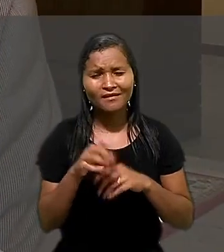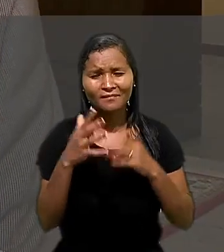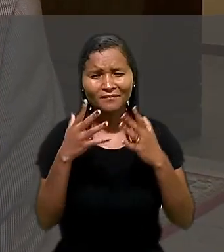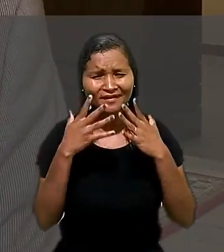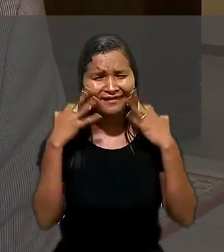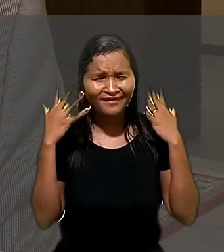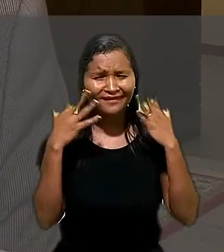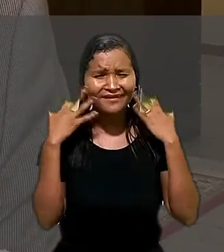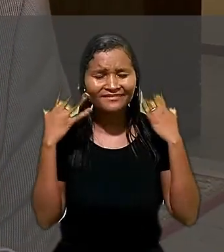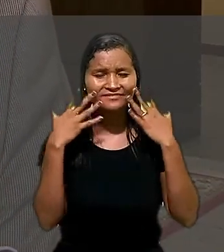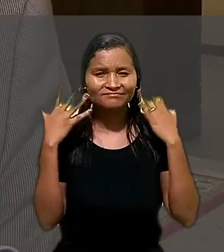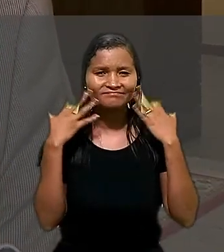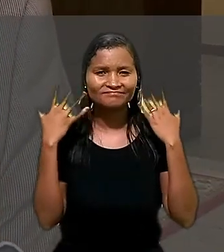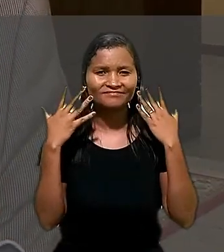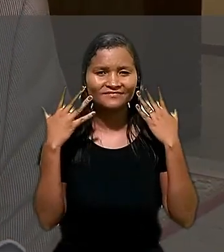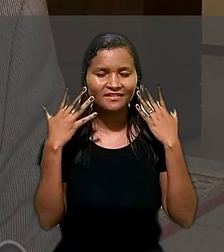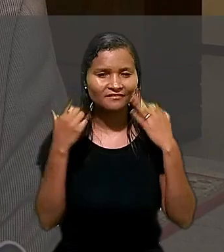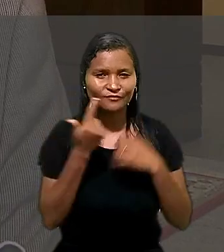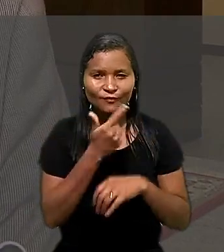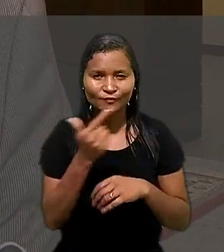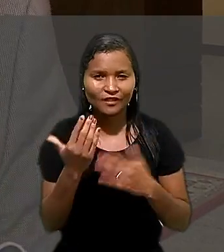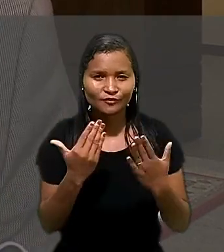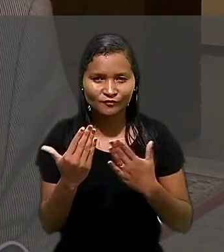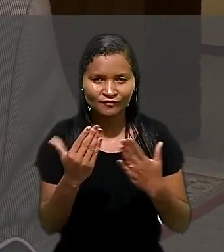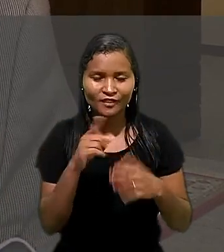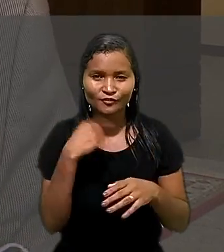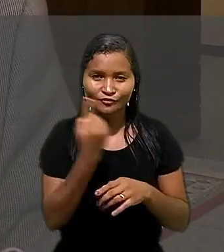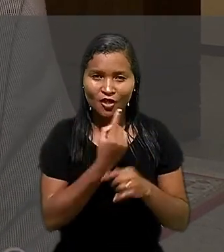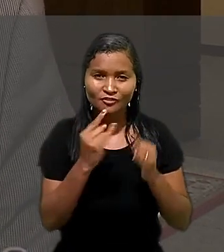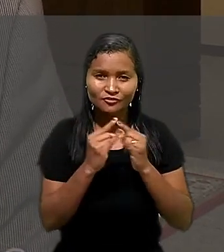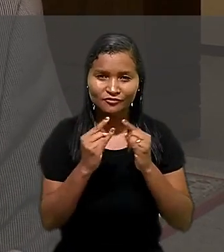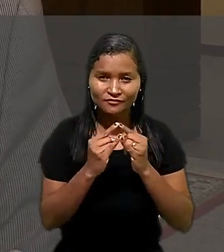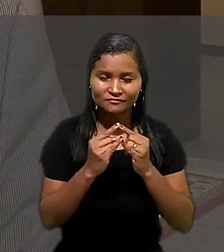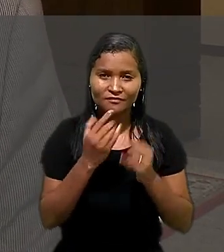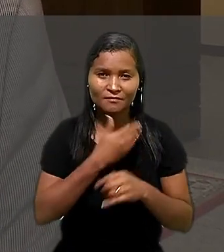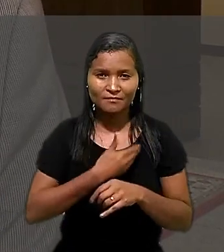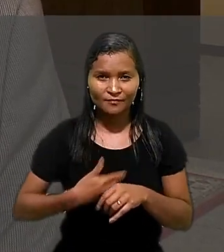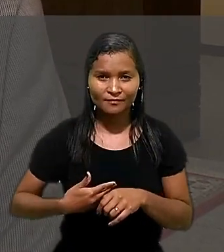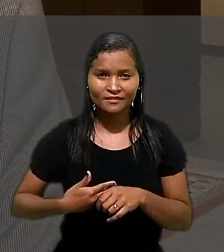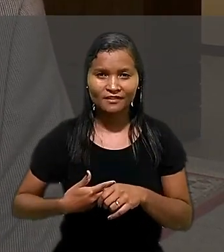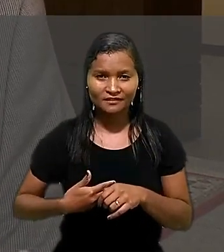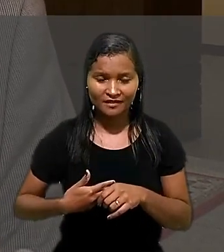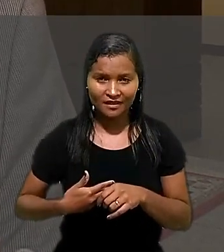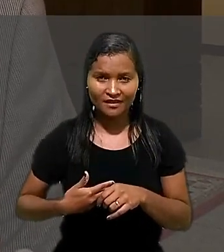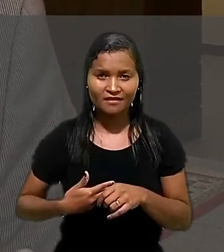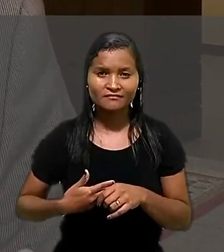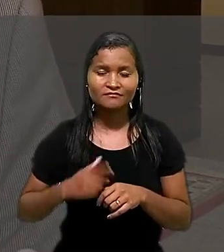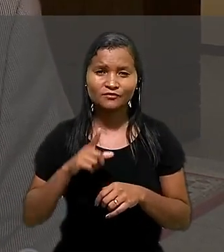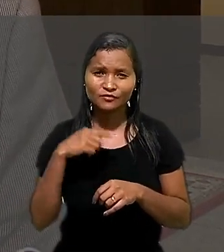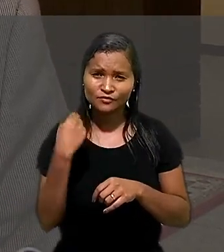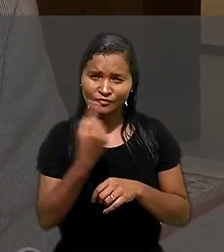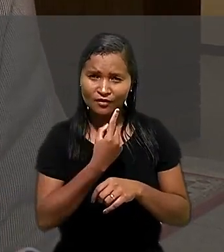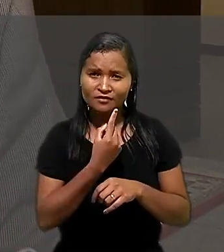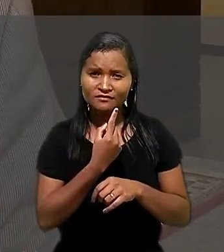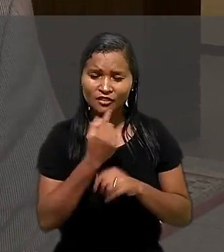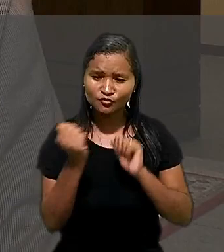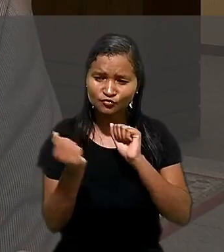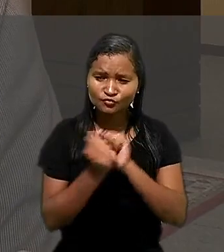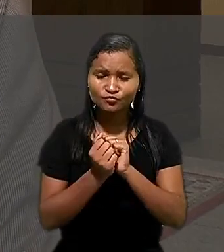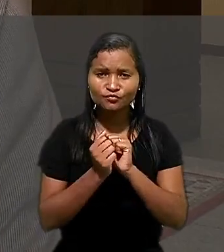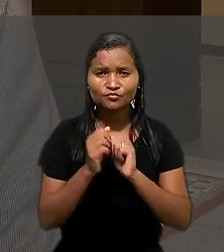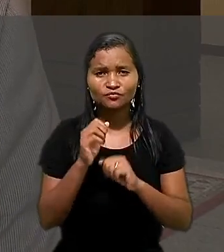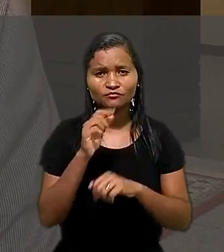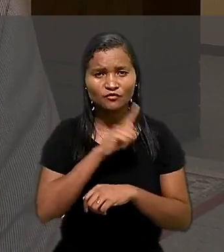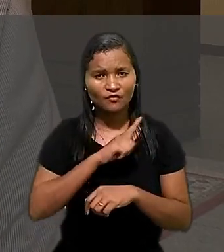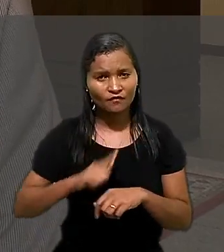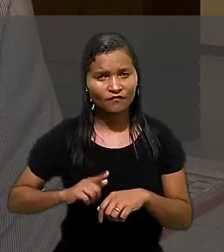alegria, sem dúvida. Não é? Como instituição pública, nós nos irmanamos com o